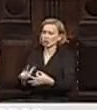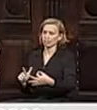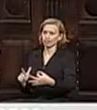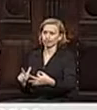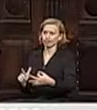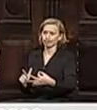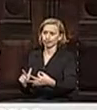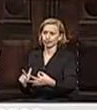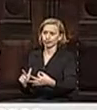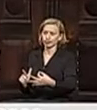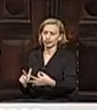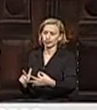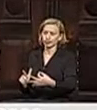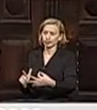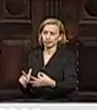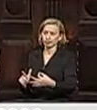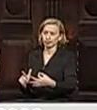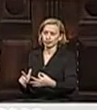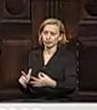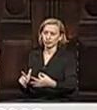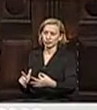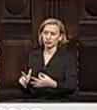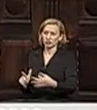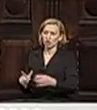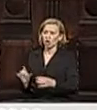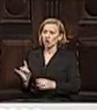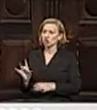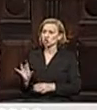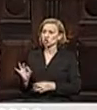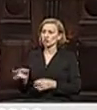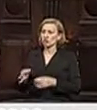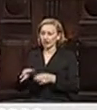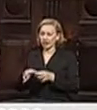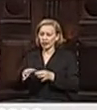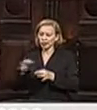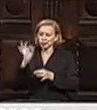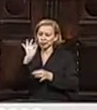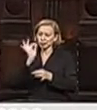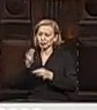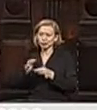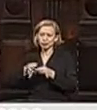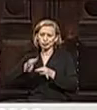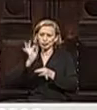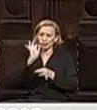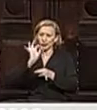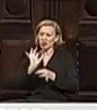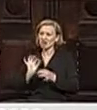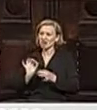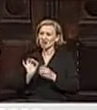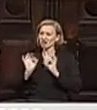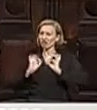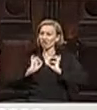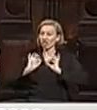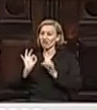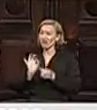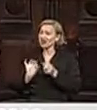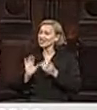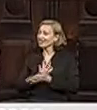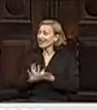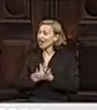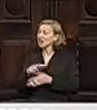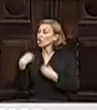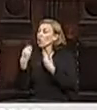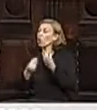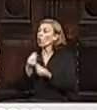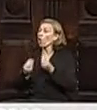têm que ficar toda hora de pires na mão para conseguir recursos. Não dá para aceitar que o Estado